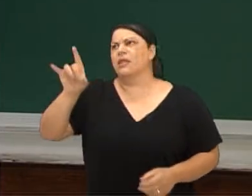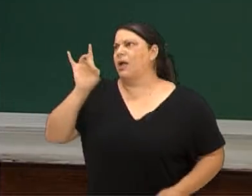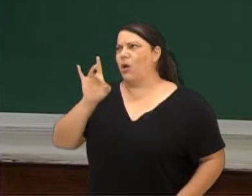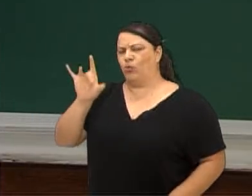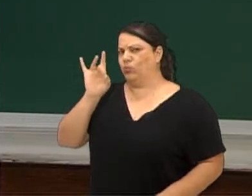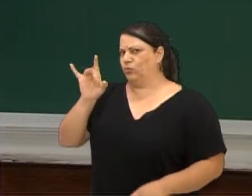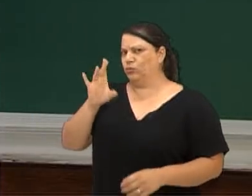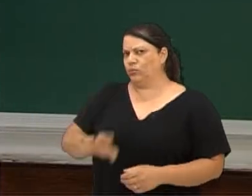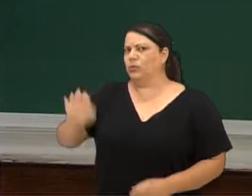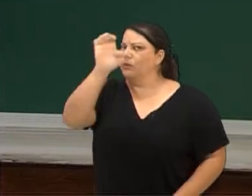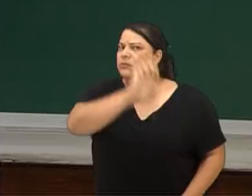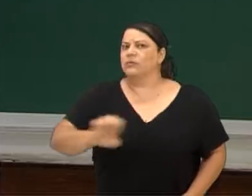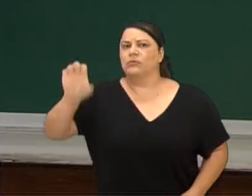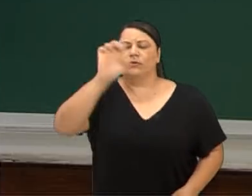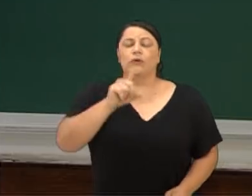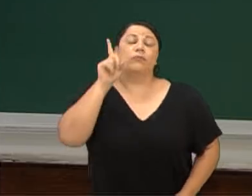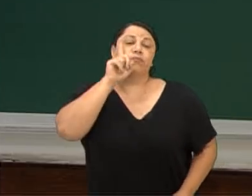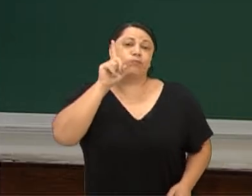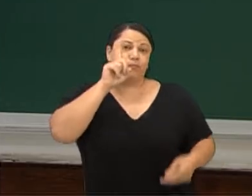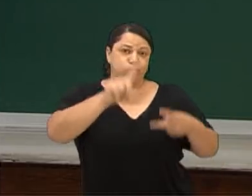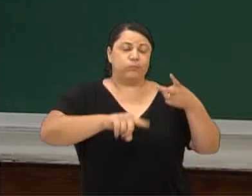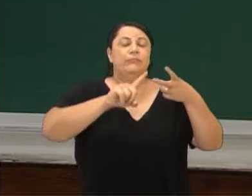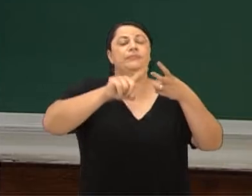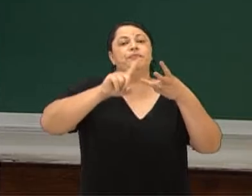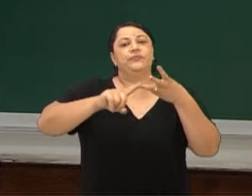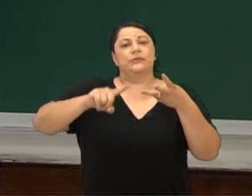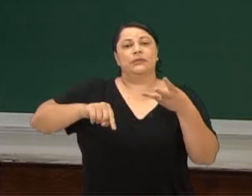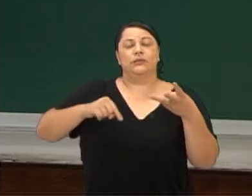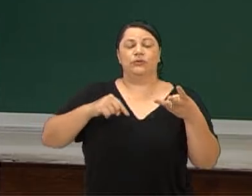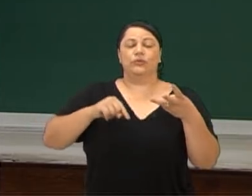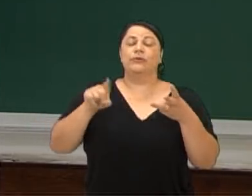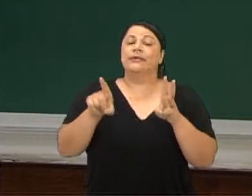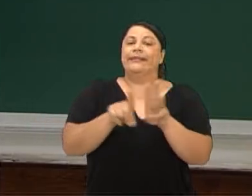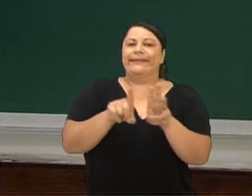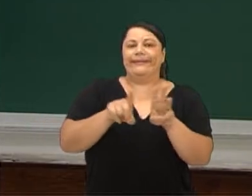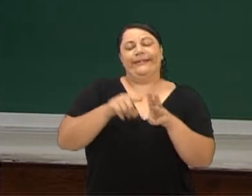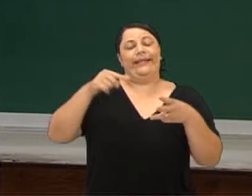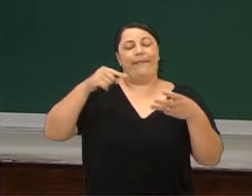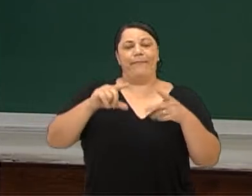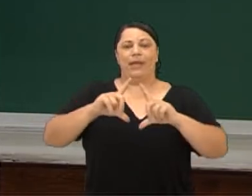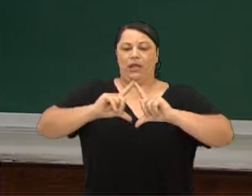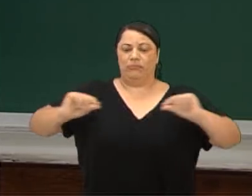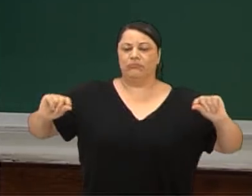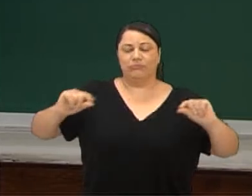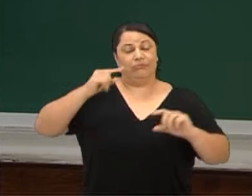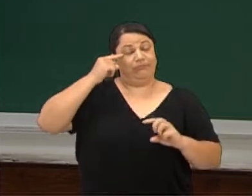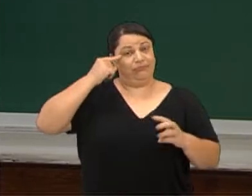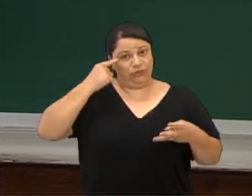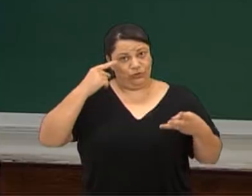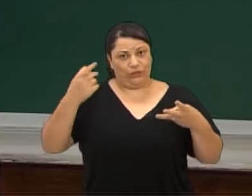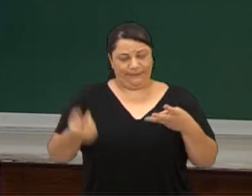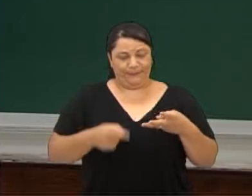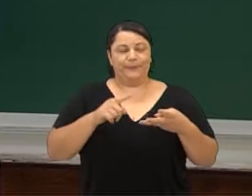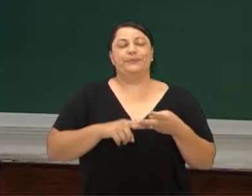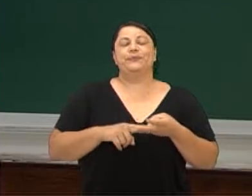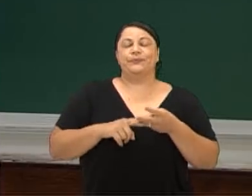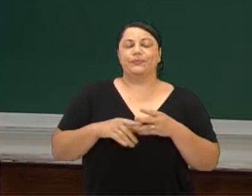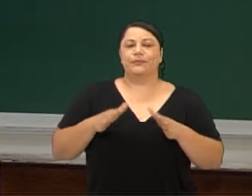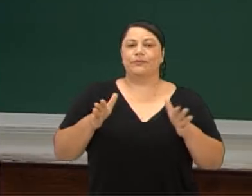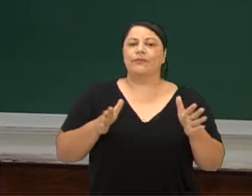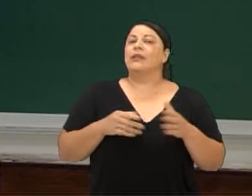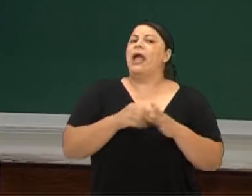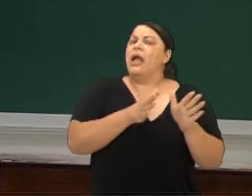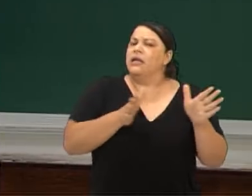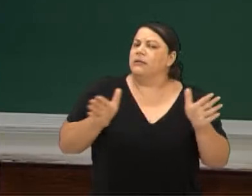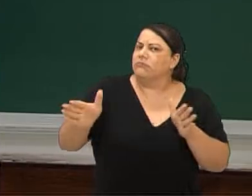também nos Estados Unidos e no Japão. E durante a Segunda Revolução Industrial, nós tivemos matérias-primas